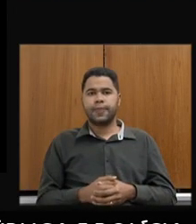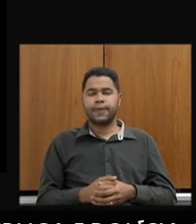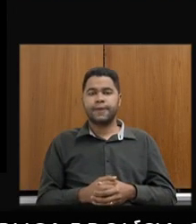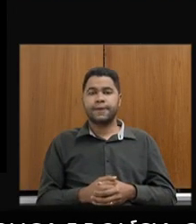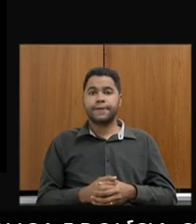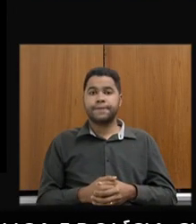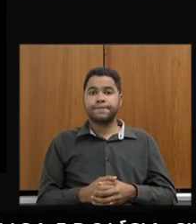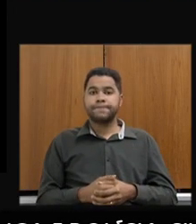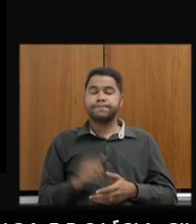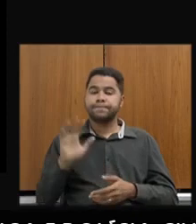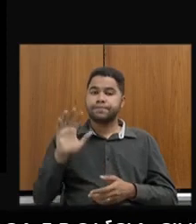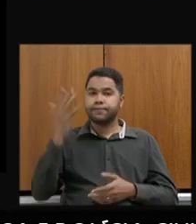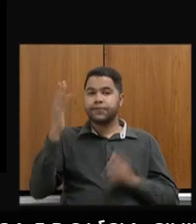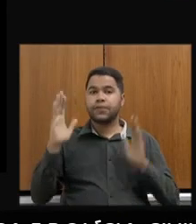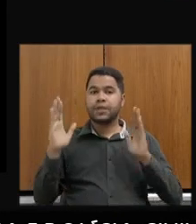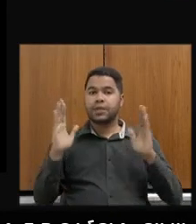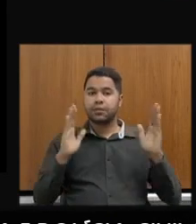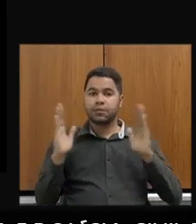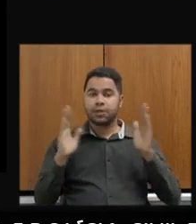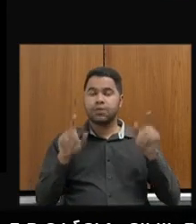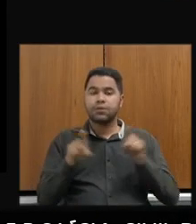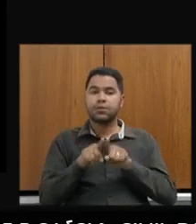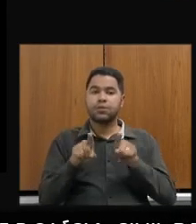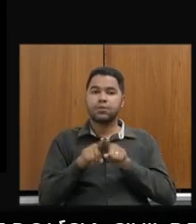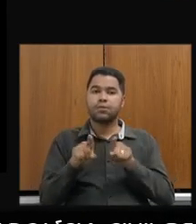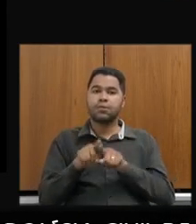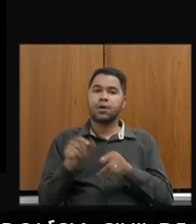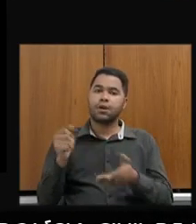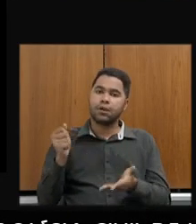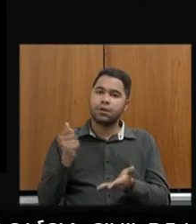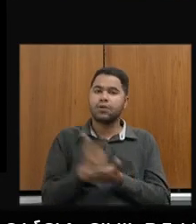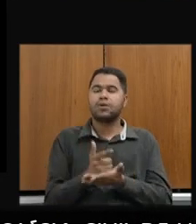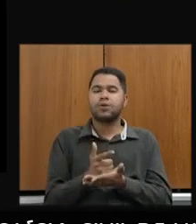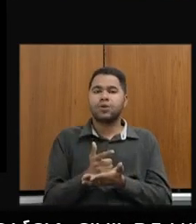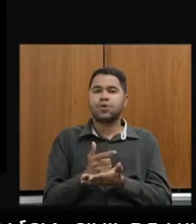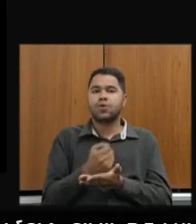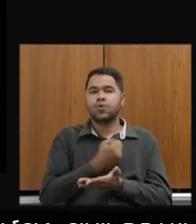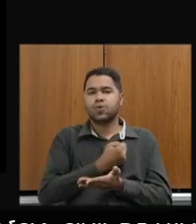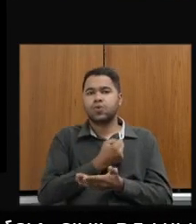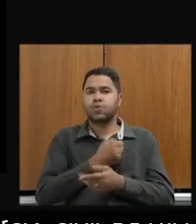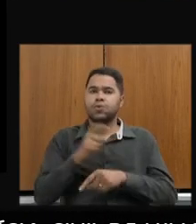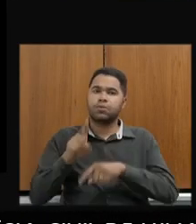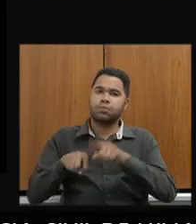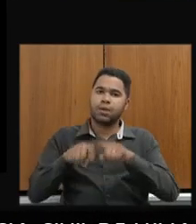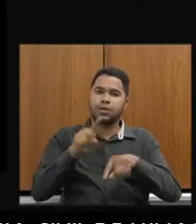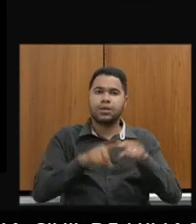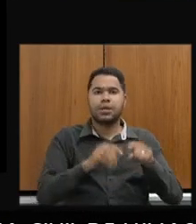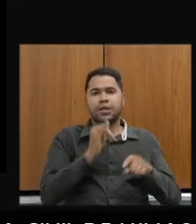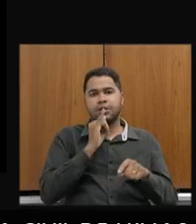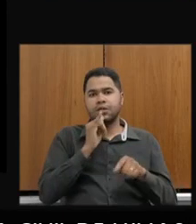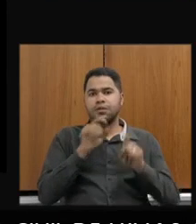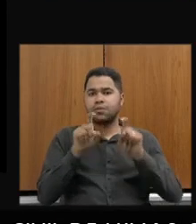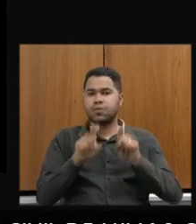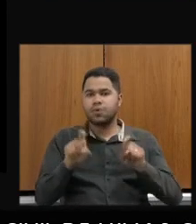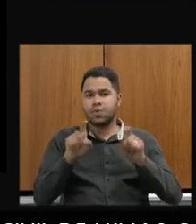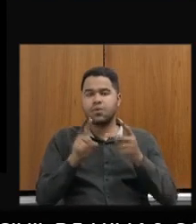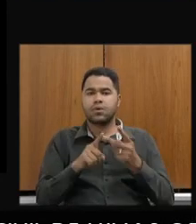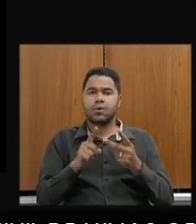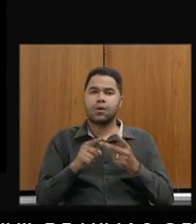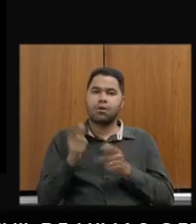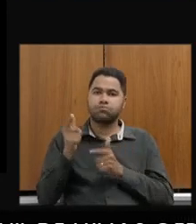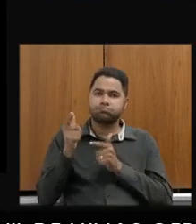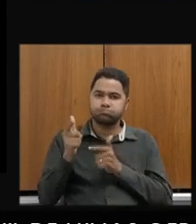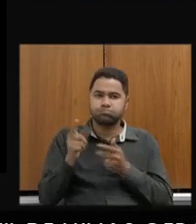a ouvir durante esse período também aquisição de número de materiais A exemplo de computadores munição